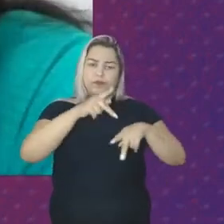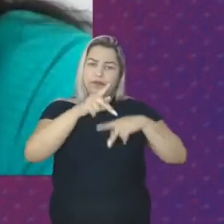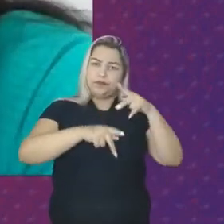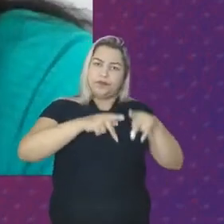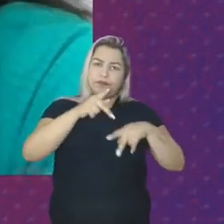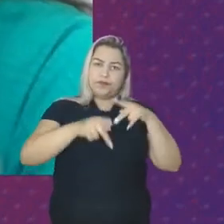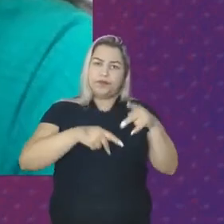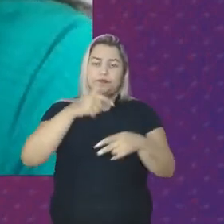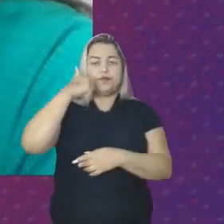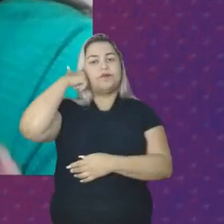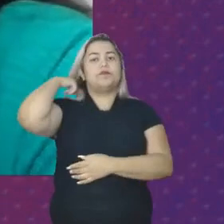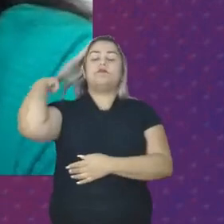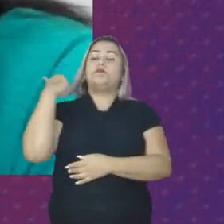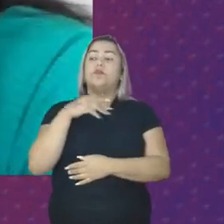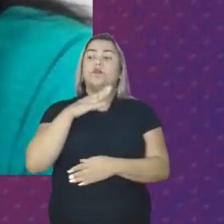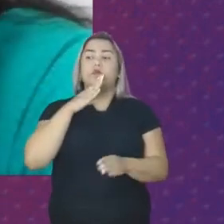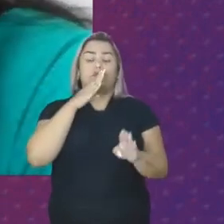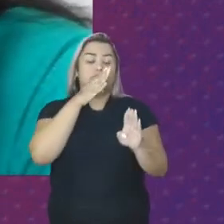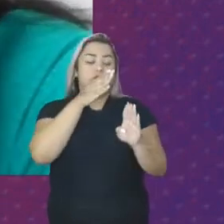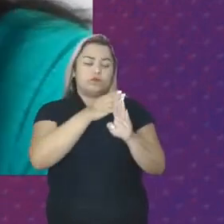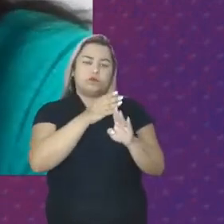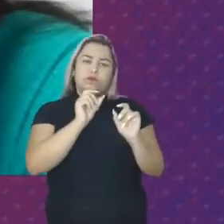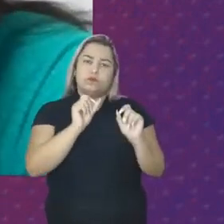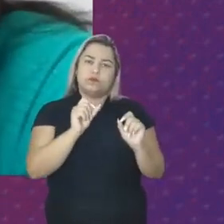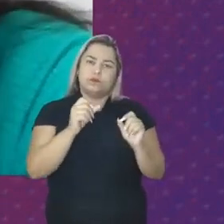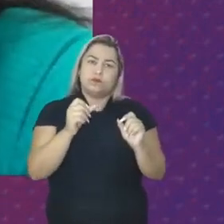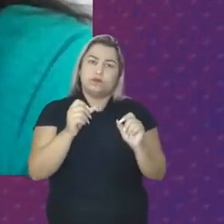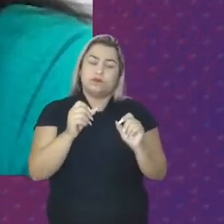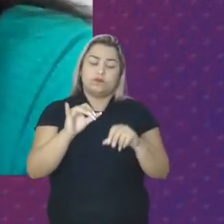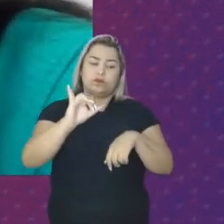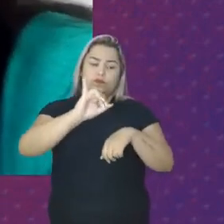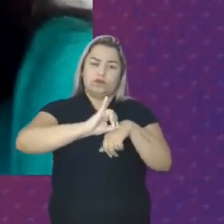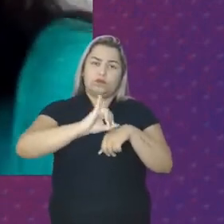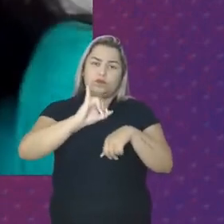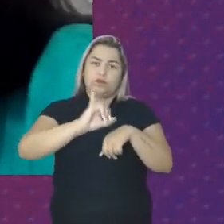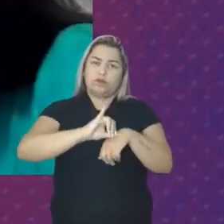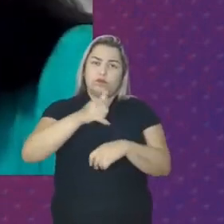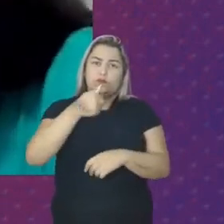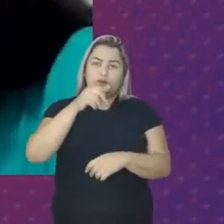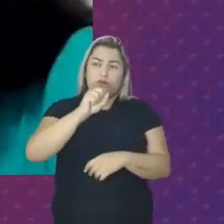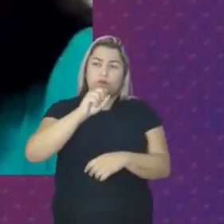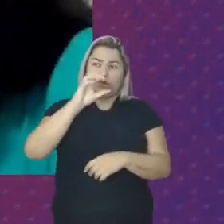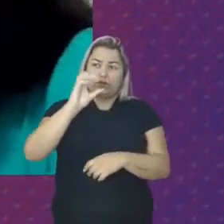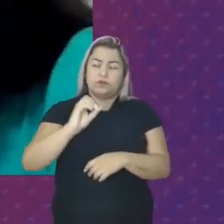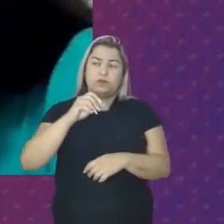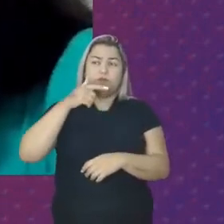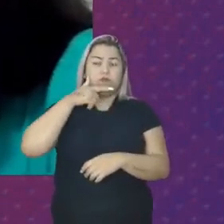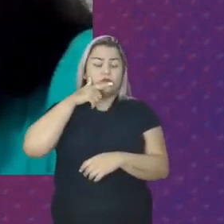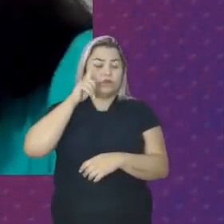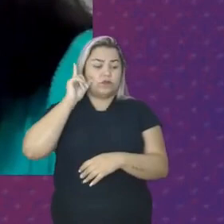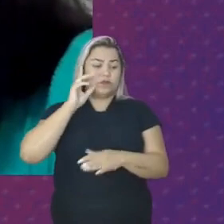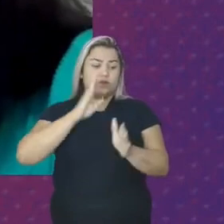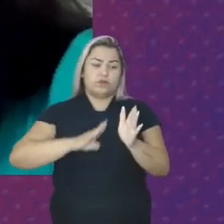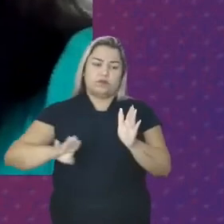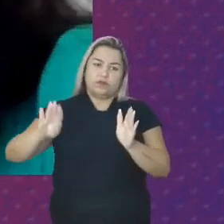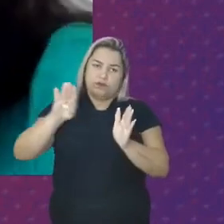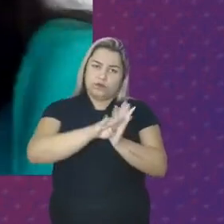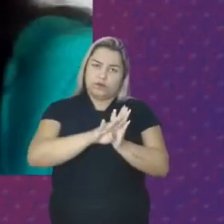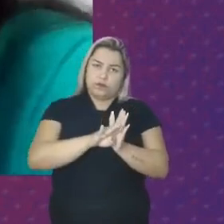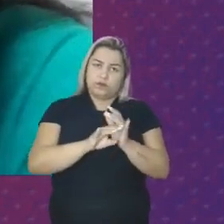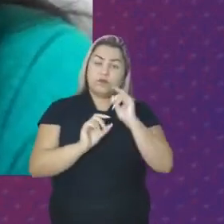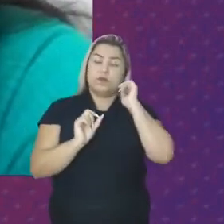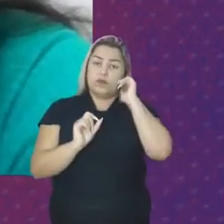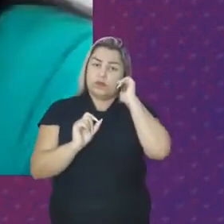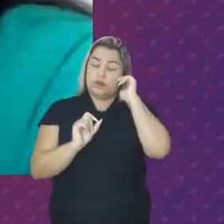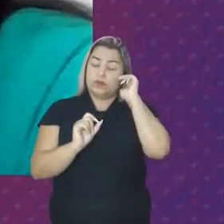população, né? Então, o foco do atendimento prestado pela central do Ligue 180, antes de nós chegarmos, né,